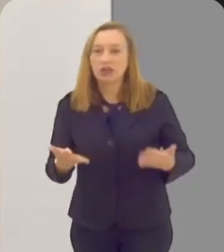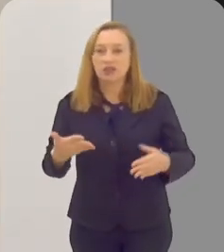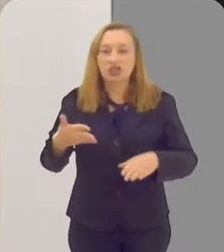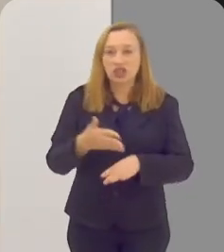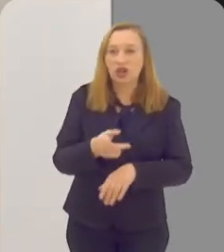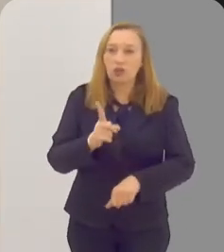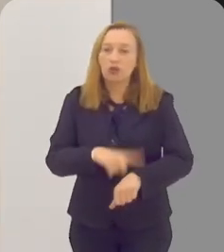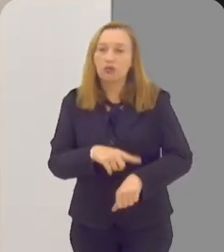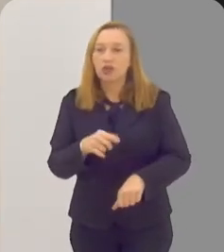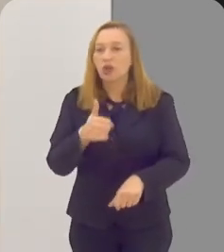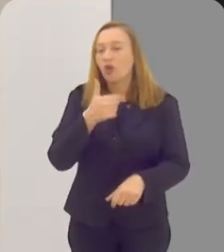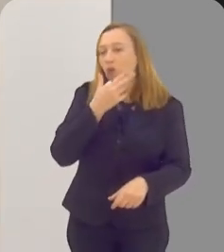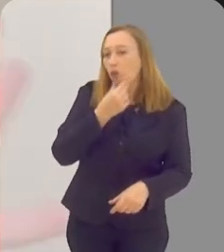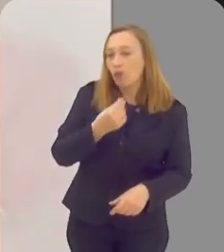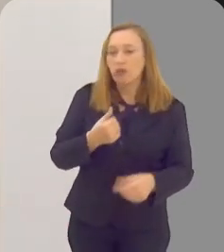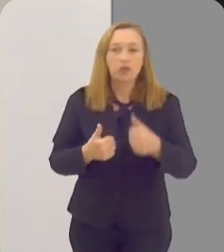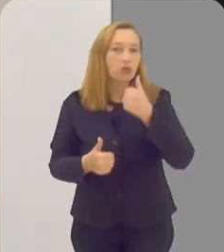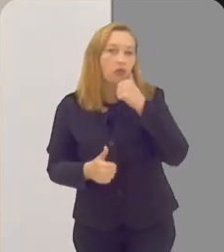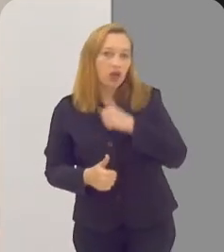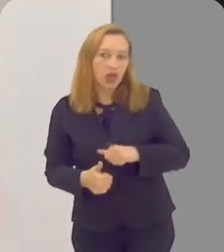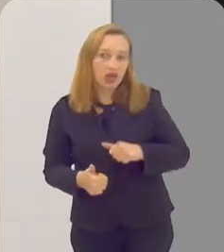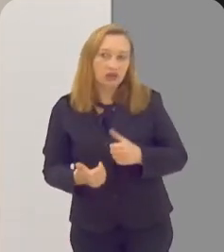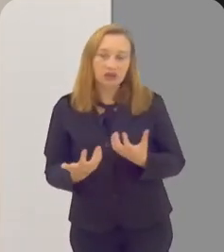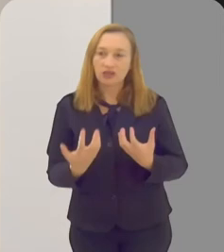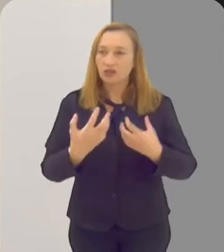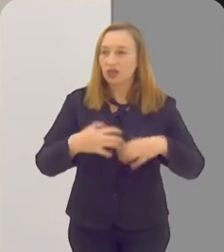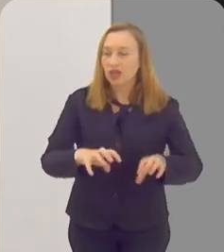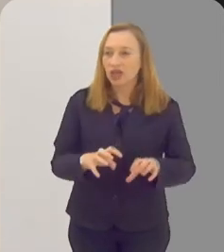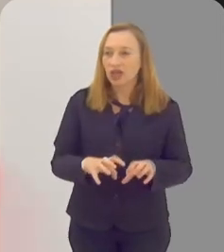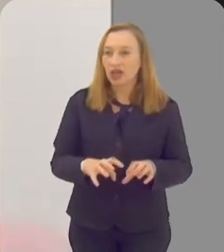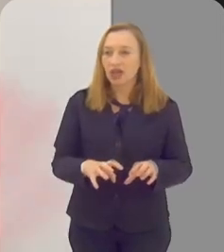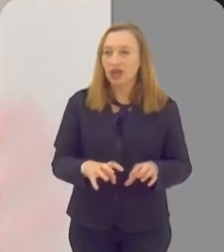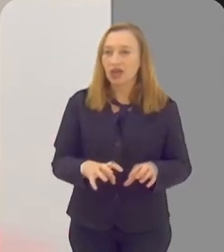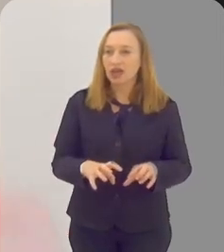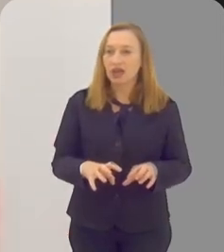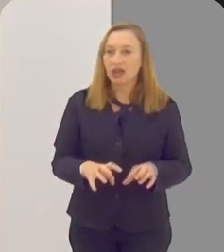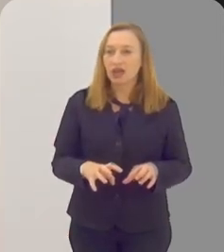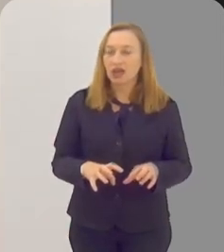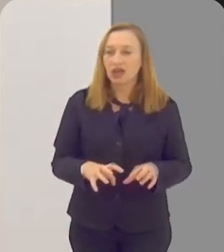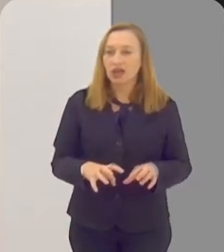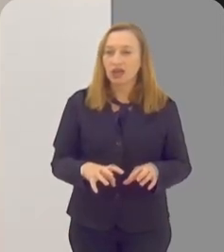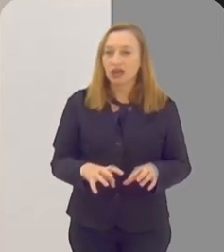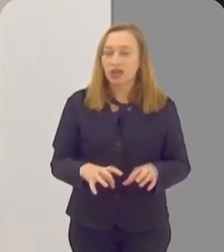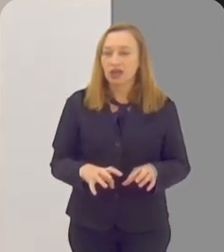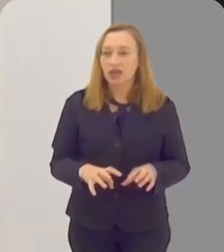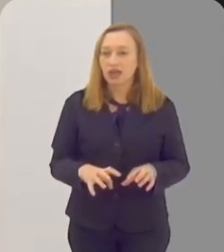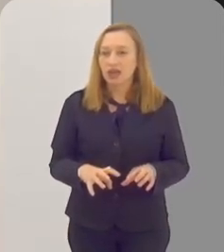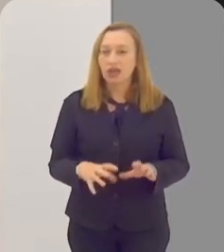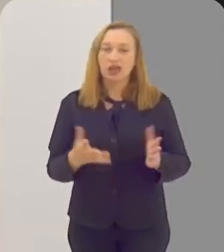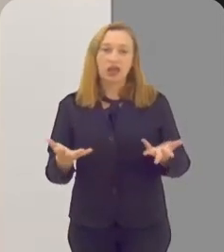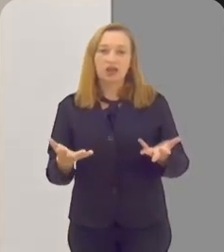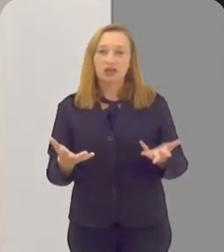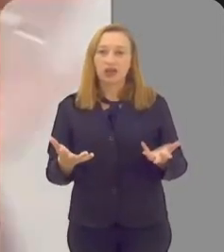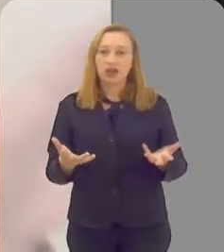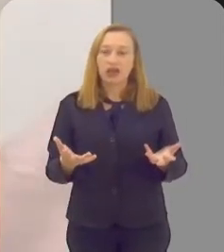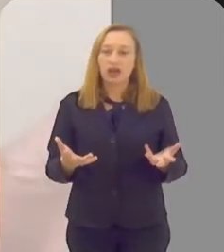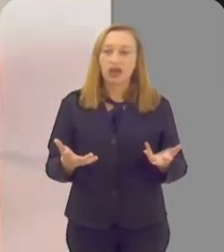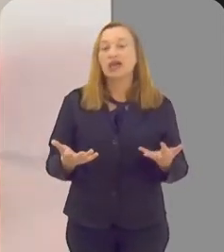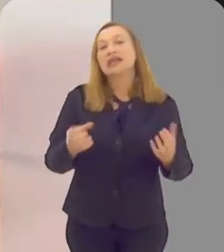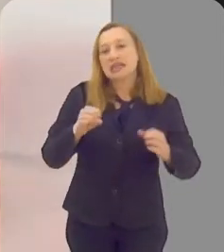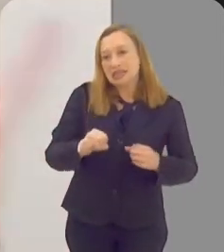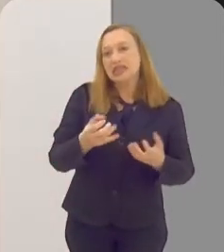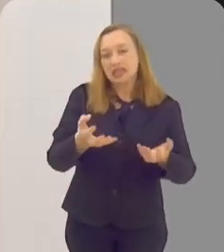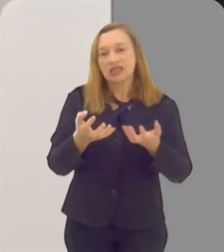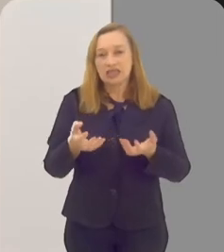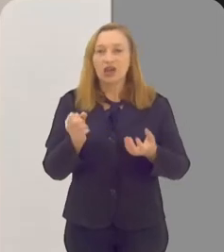normal. Então, assim, vai chegar uma hora que nem o homem e nem a mulher vão querer ficar lá no clube do. Se tiver que ficar,